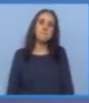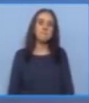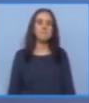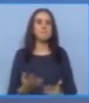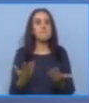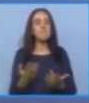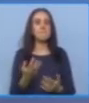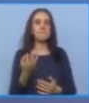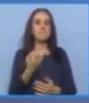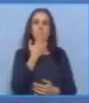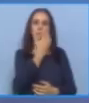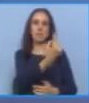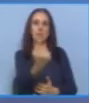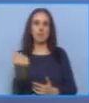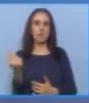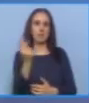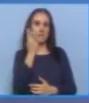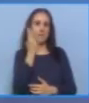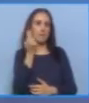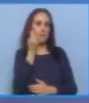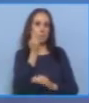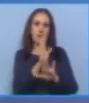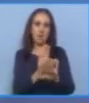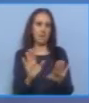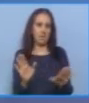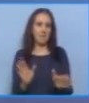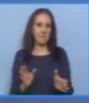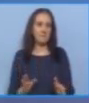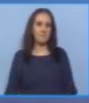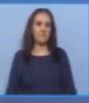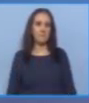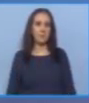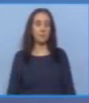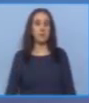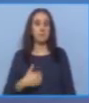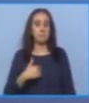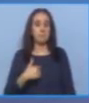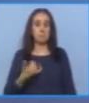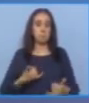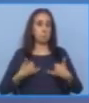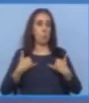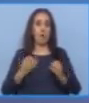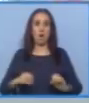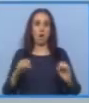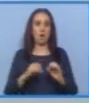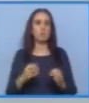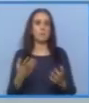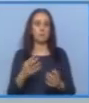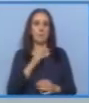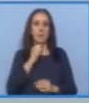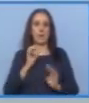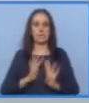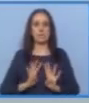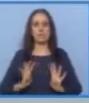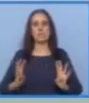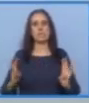cada pessoa vive a seu jeito. A mim não me assustou muito, porque tinha uma série de padres ao meu